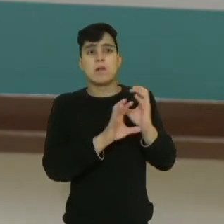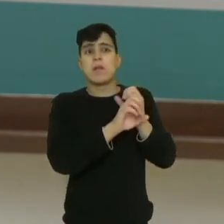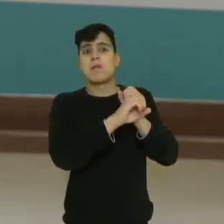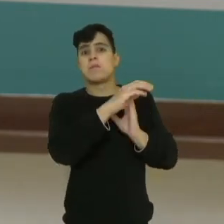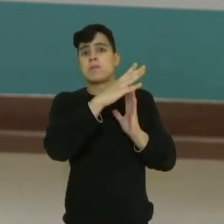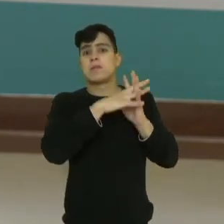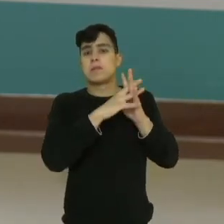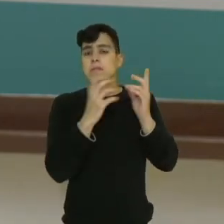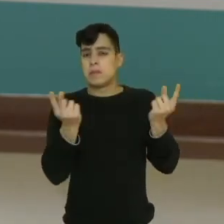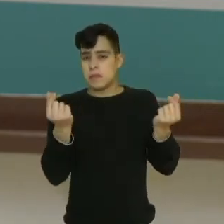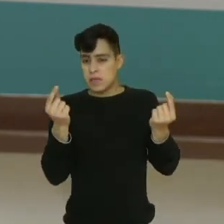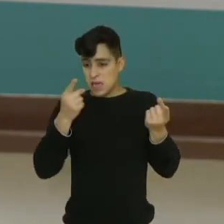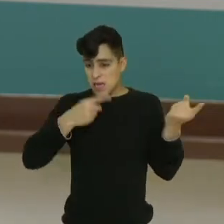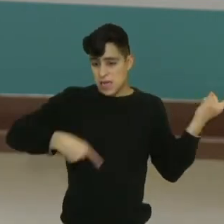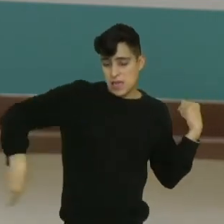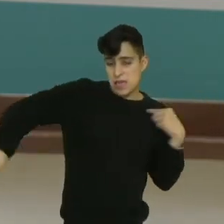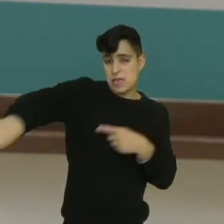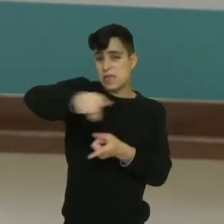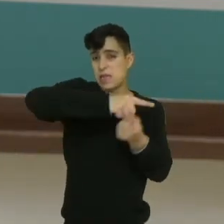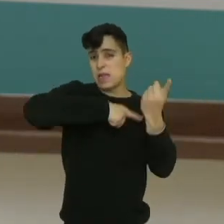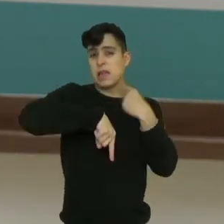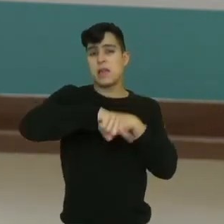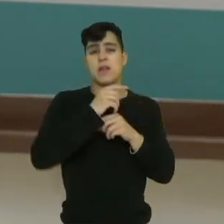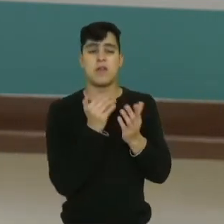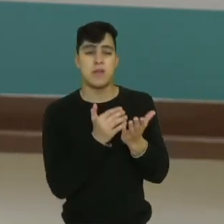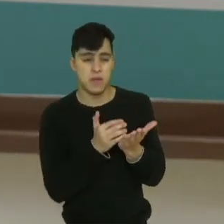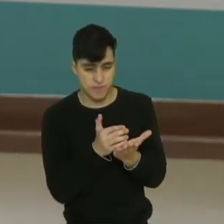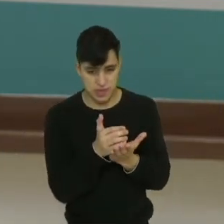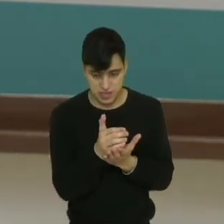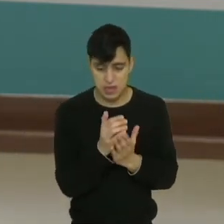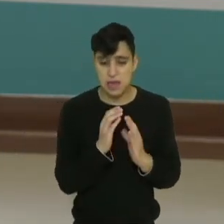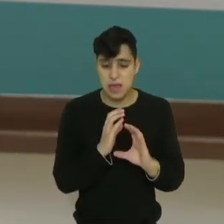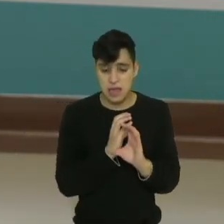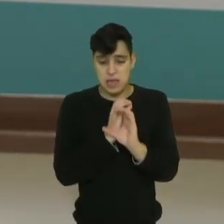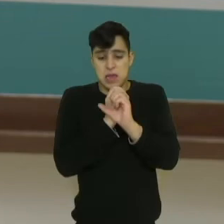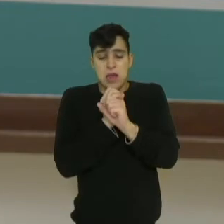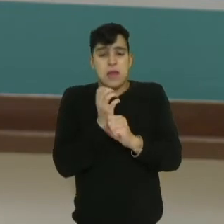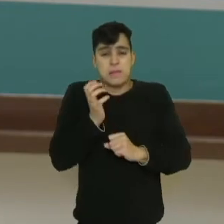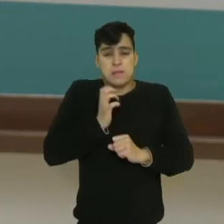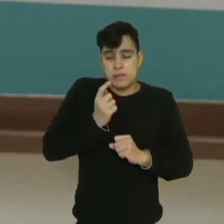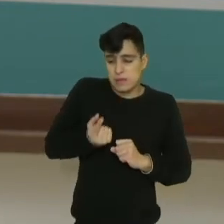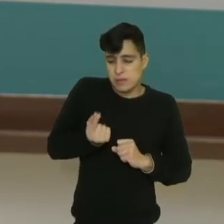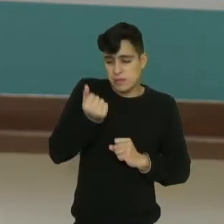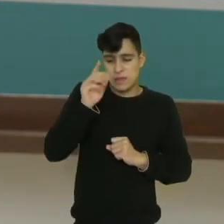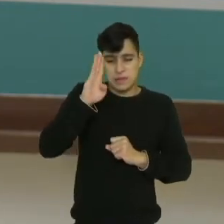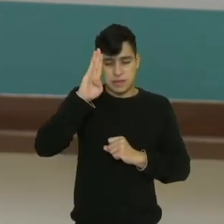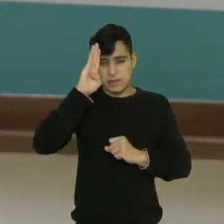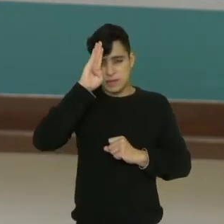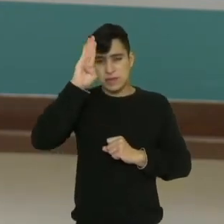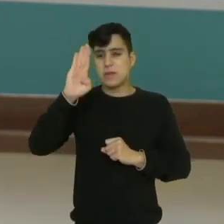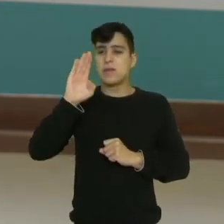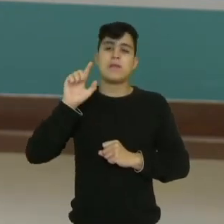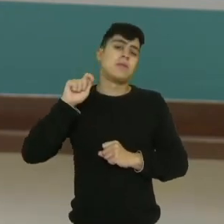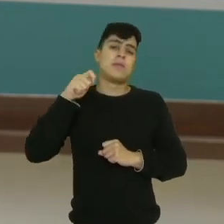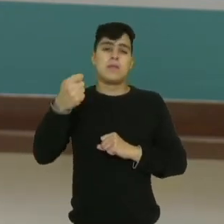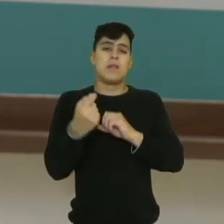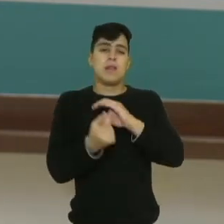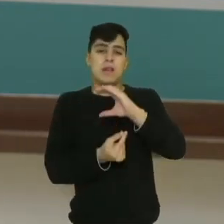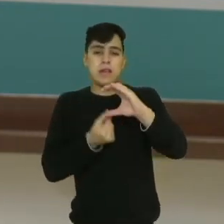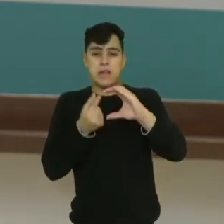Essa circulação começa a produzir uma alta concentração de riqueza, principalmente do chamado